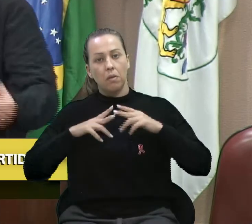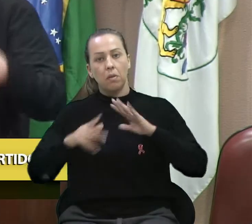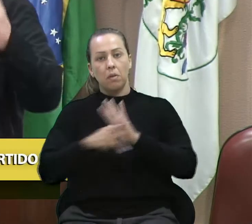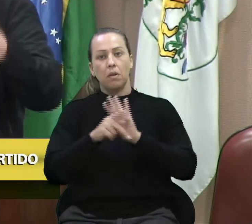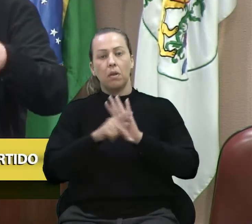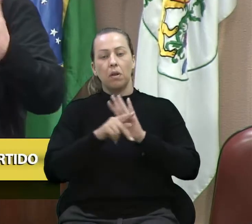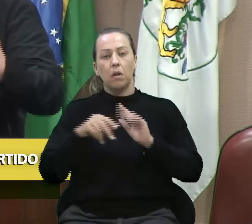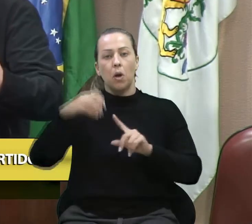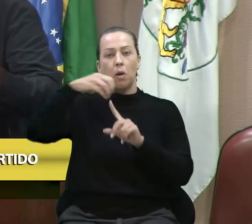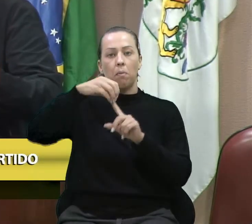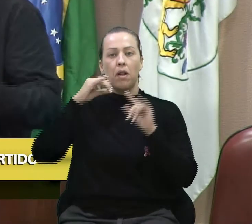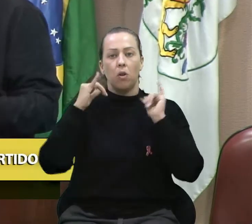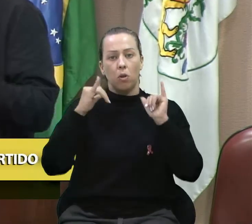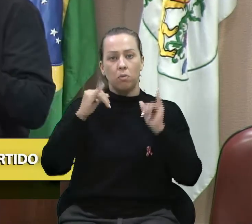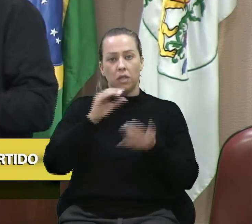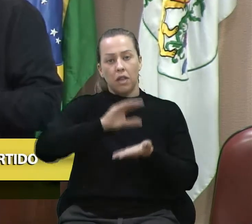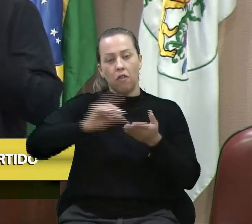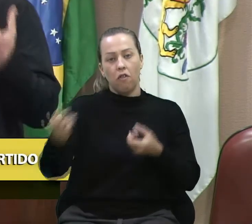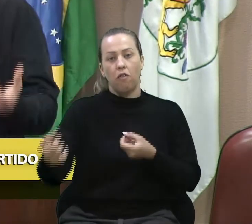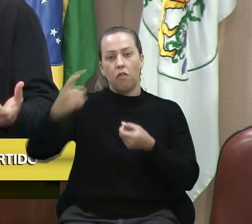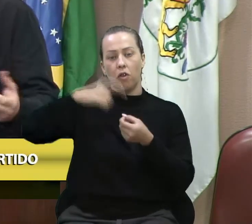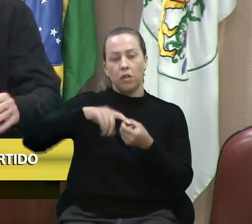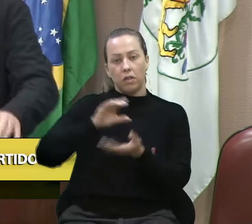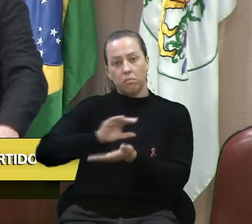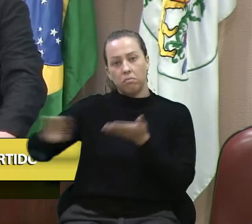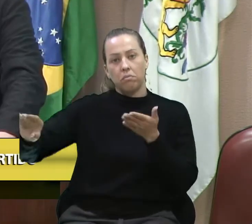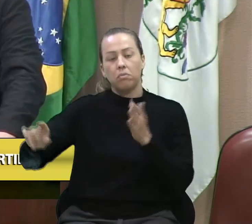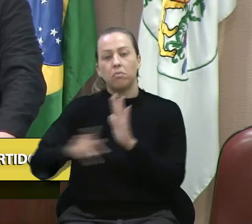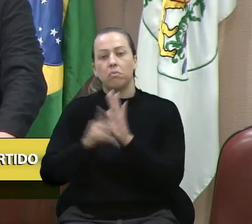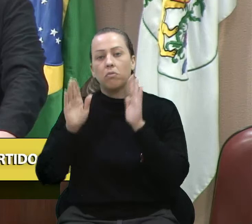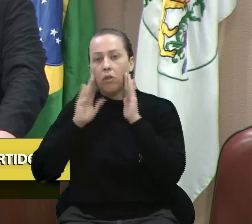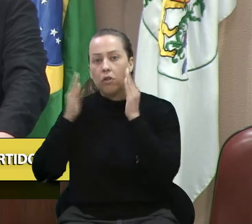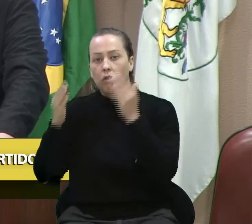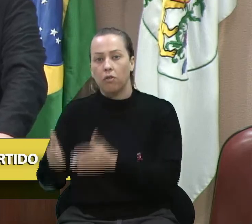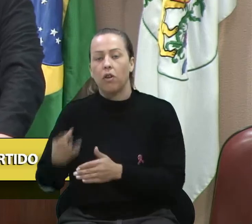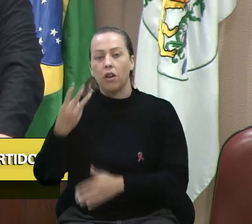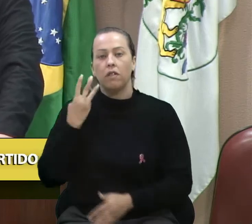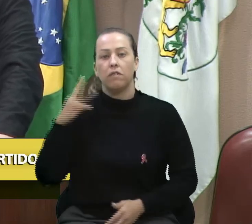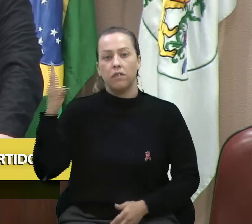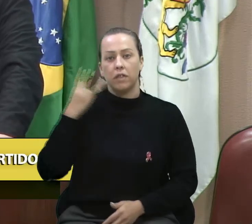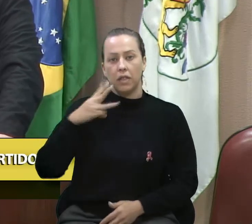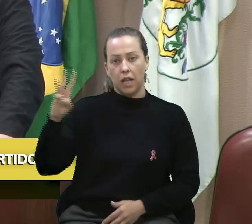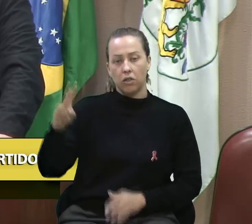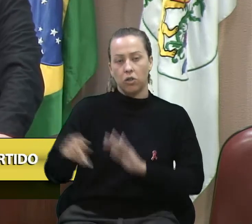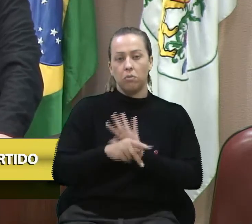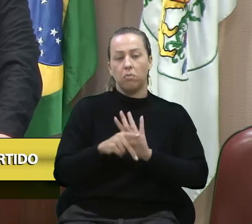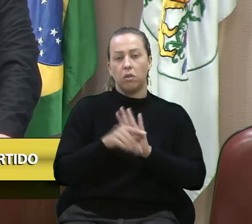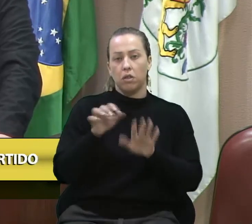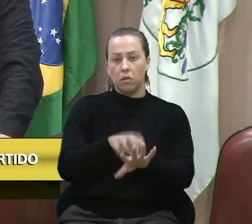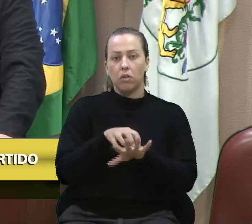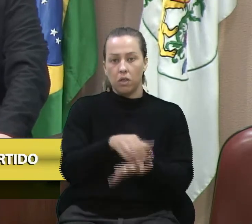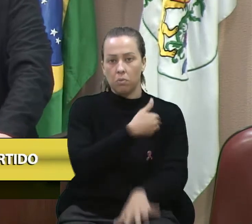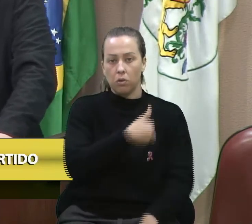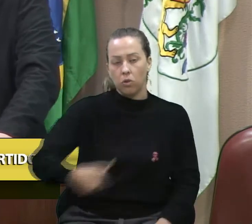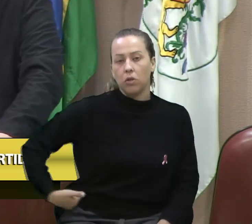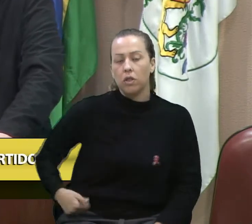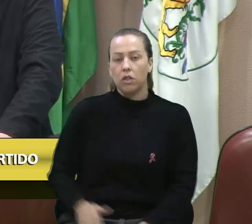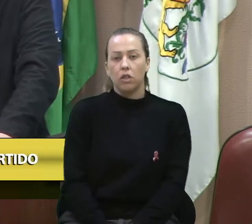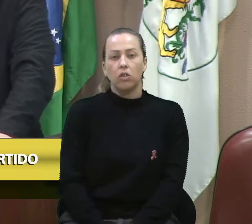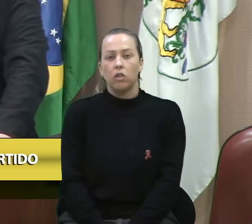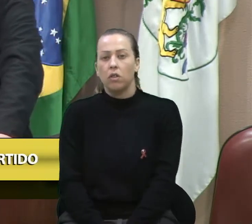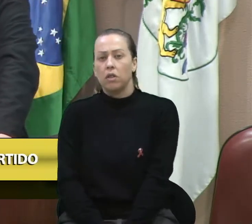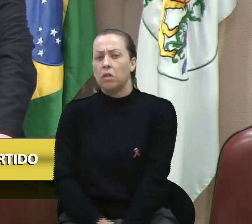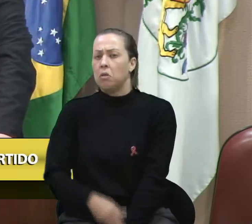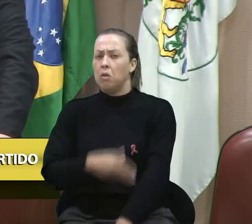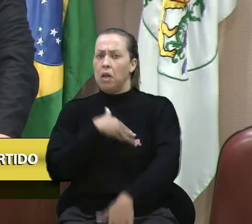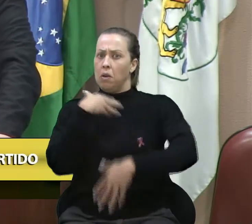que gerem recursos e que sejam destinados unicamente para a subsistência do transporte coletivo. Bom, como eu me